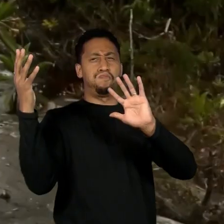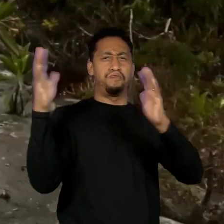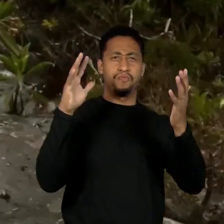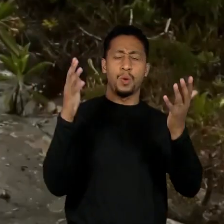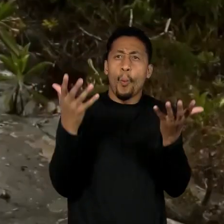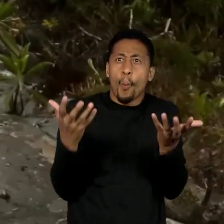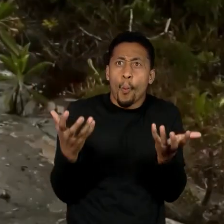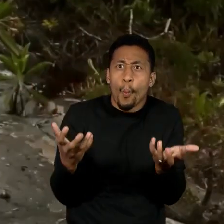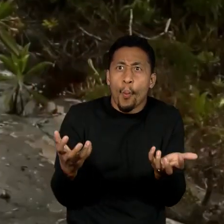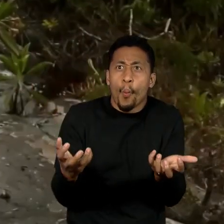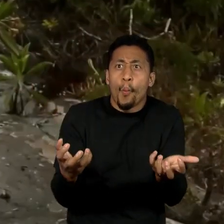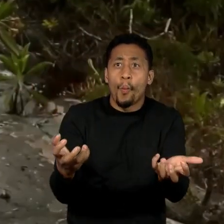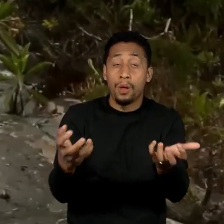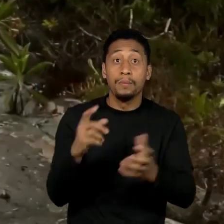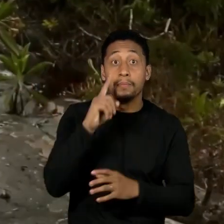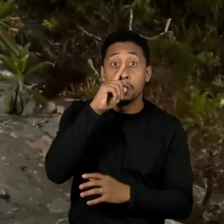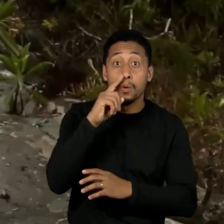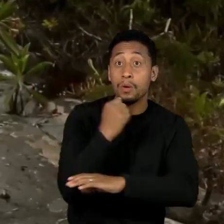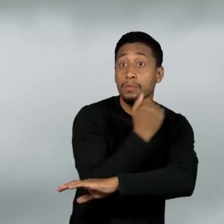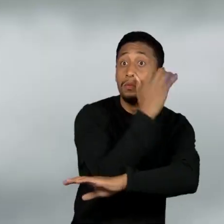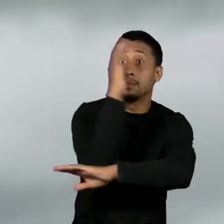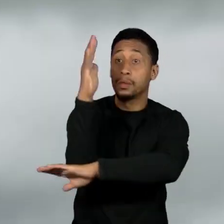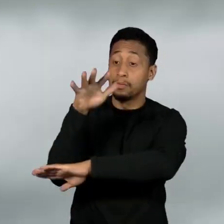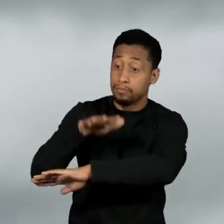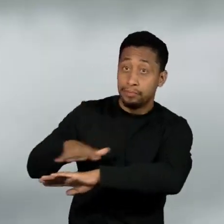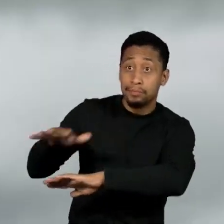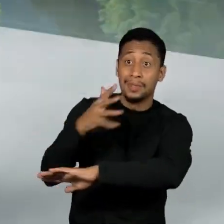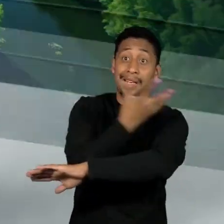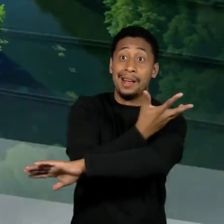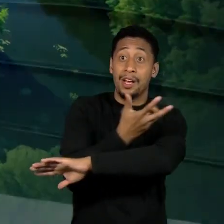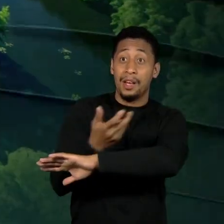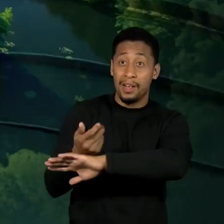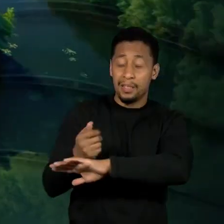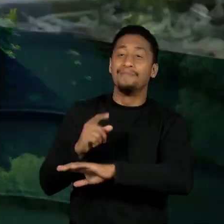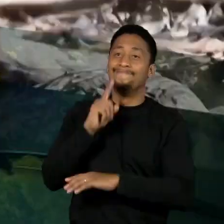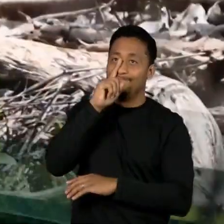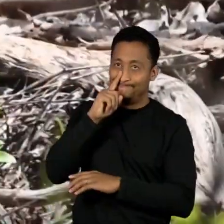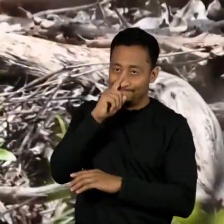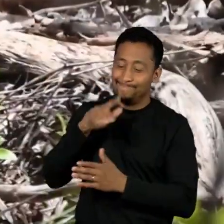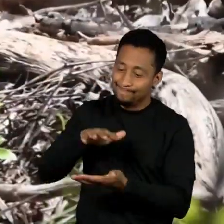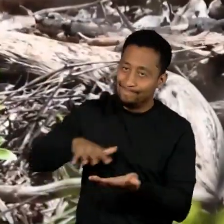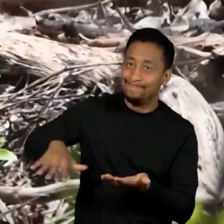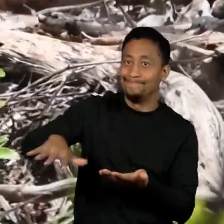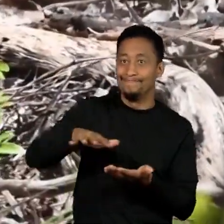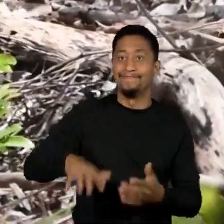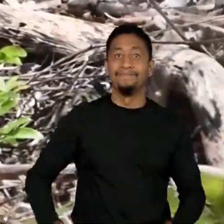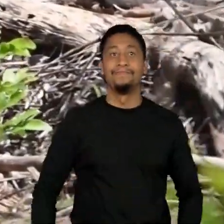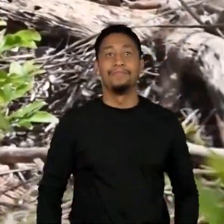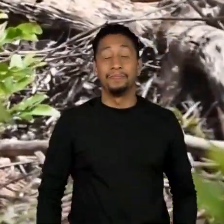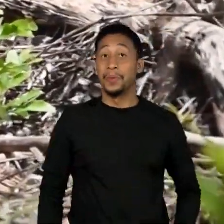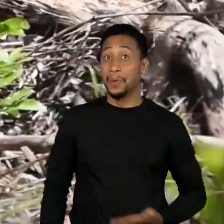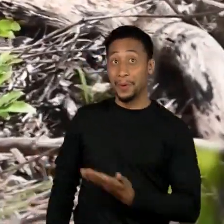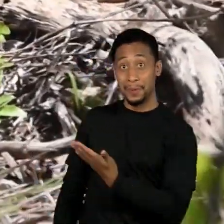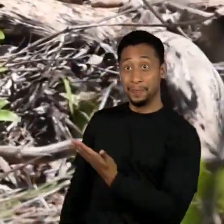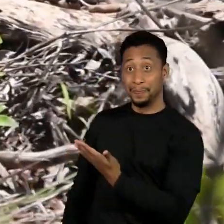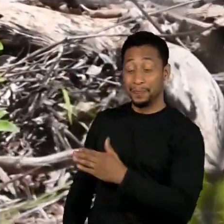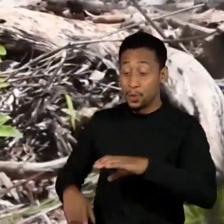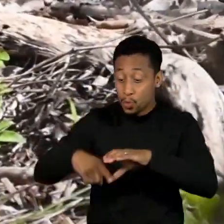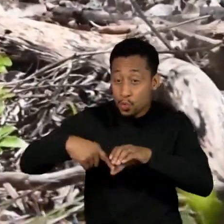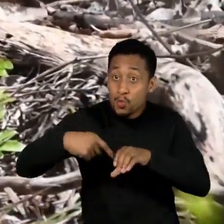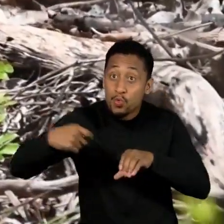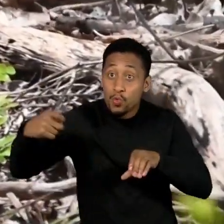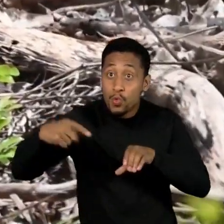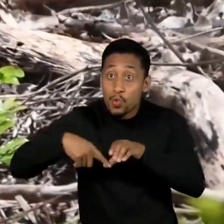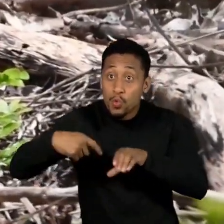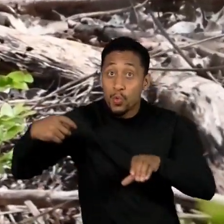secas colocam em risco a biodiversidade da caatinga. E a história de um raro tamanduá albino